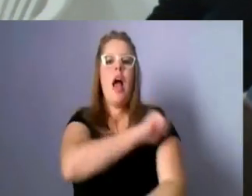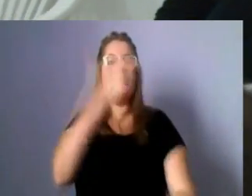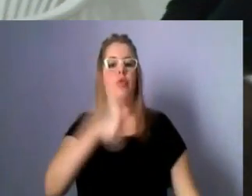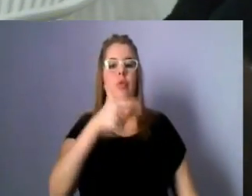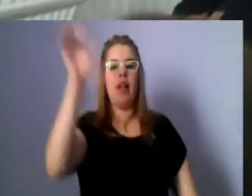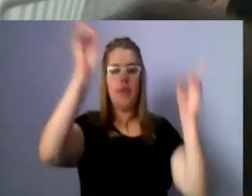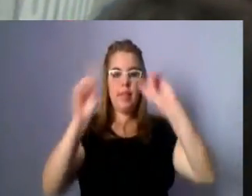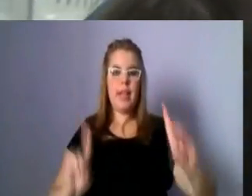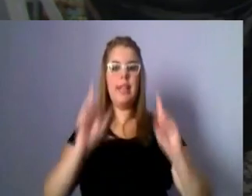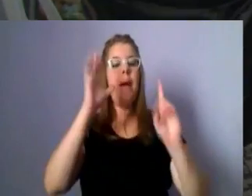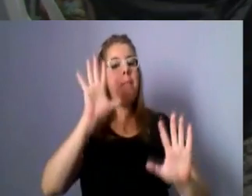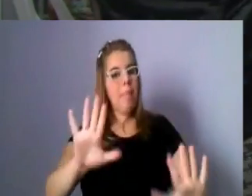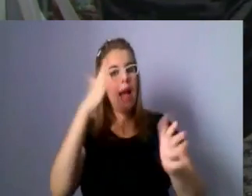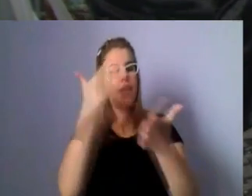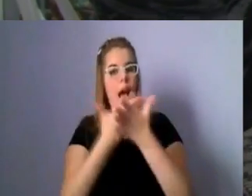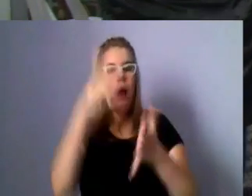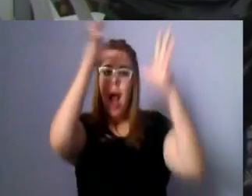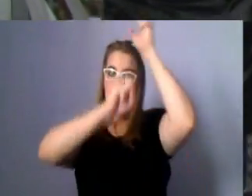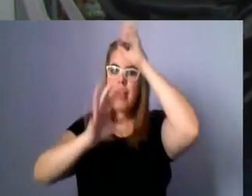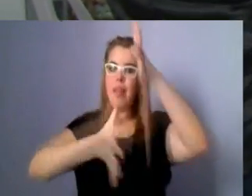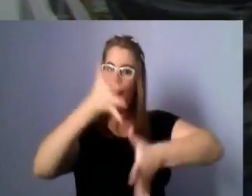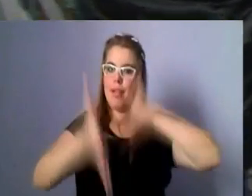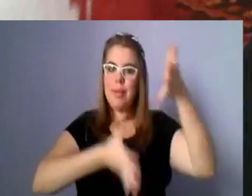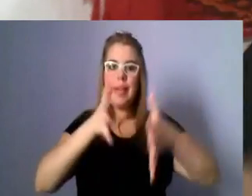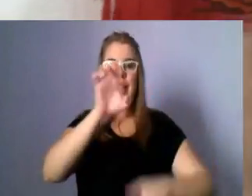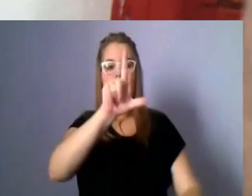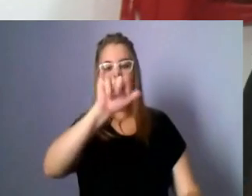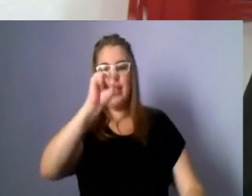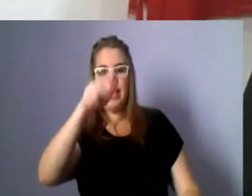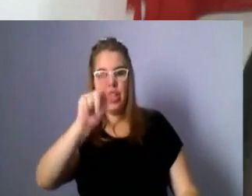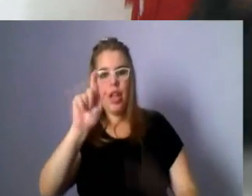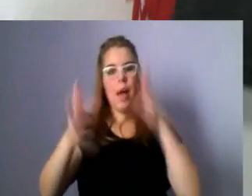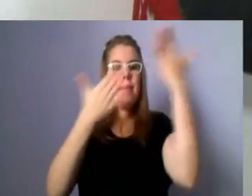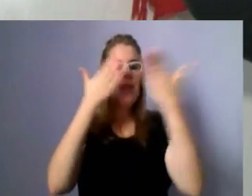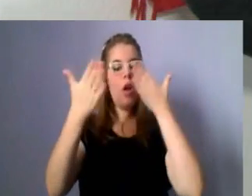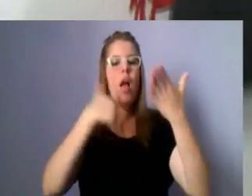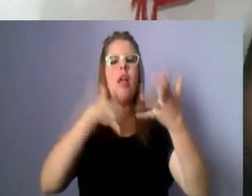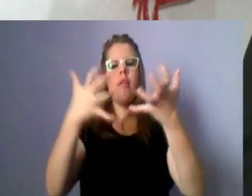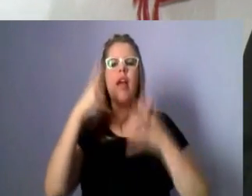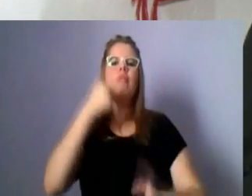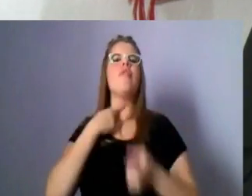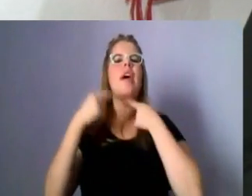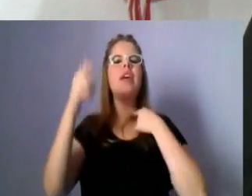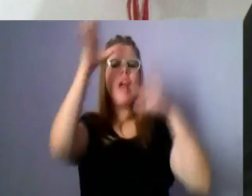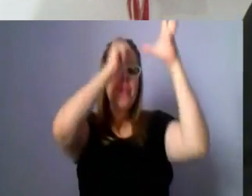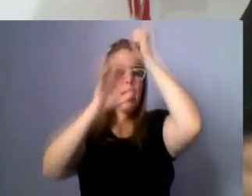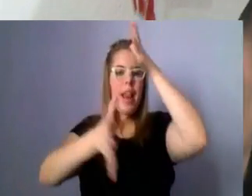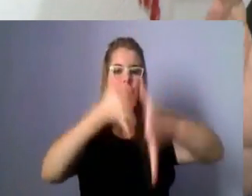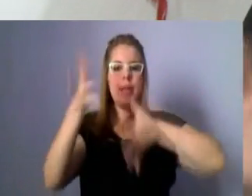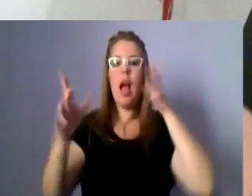Elas não são deficientes, mas estão em aula aprendendo Libras. Elisângela é psicóloga. Quero aprender